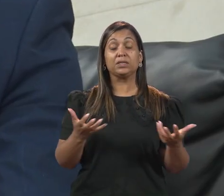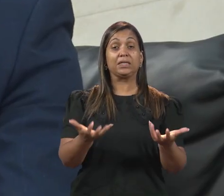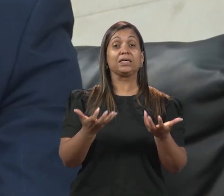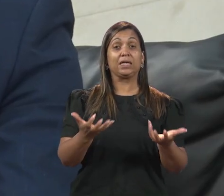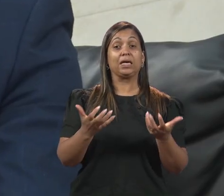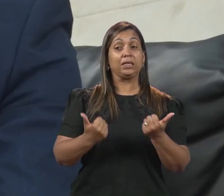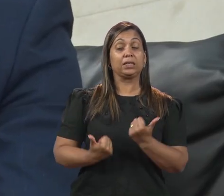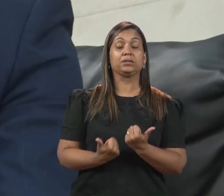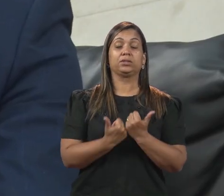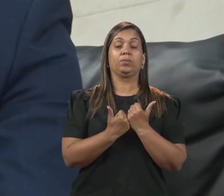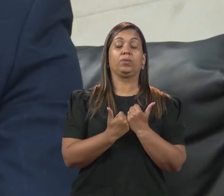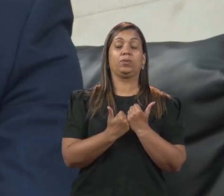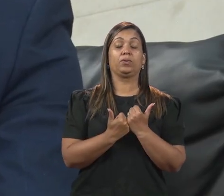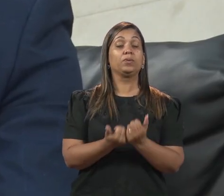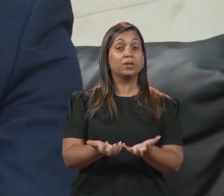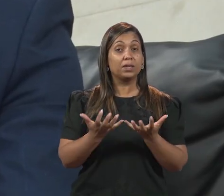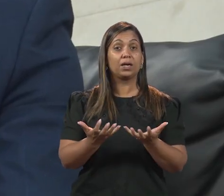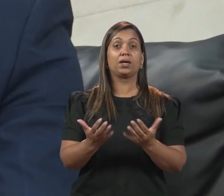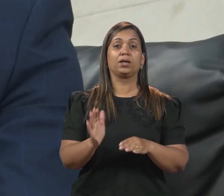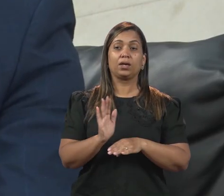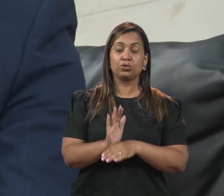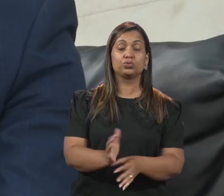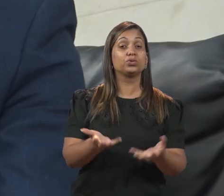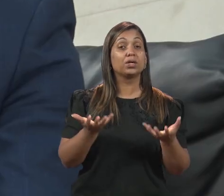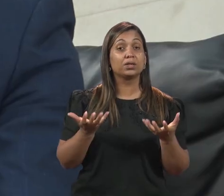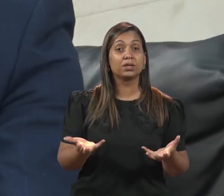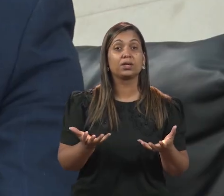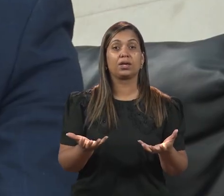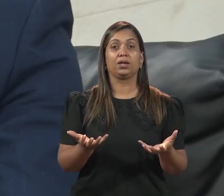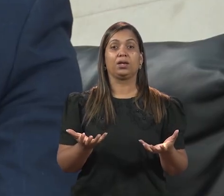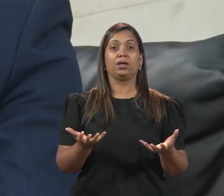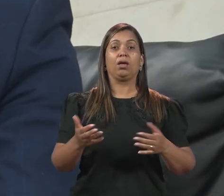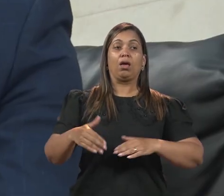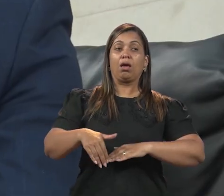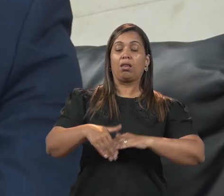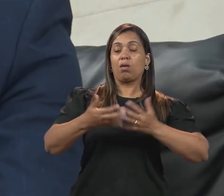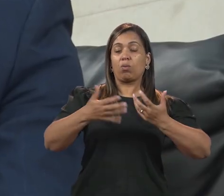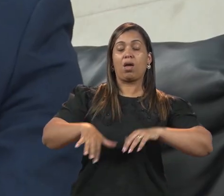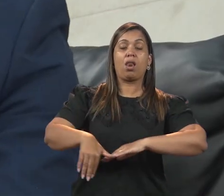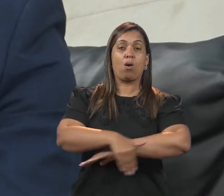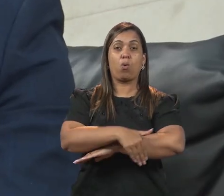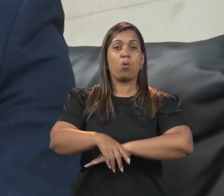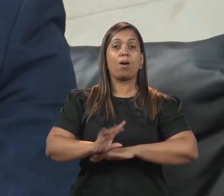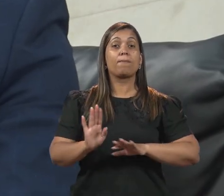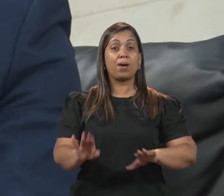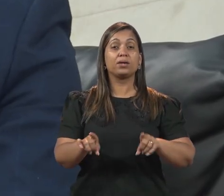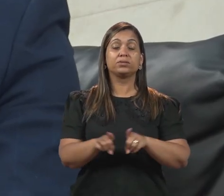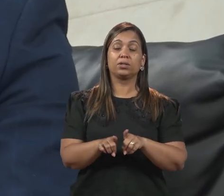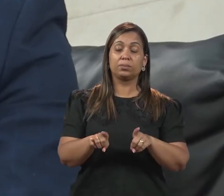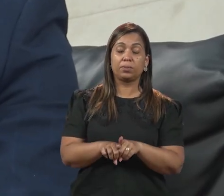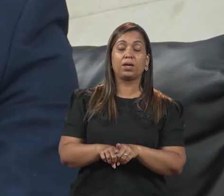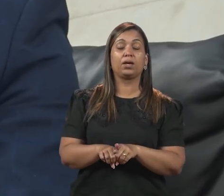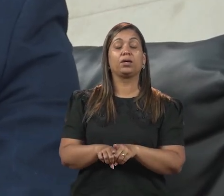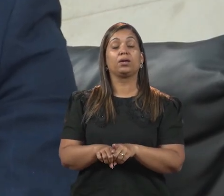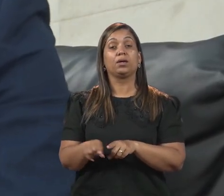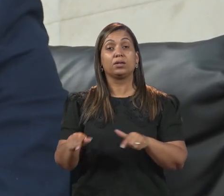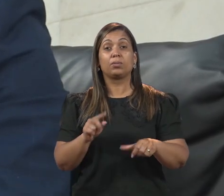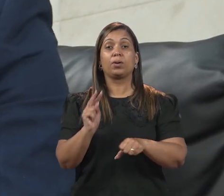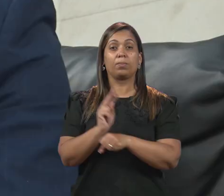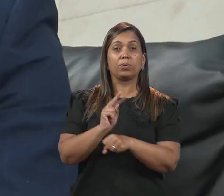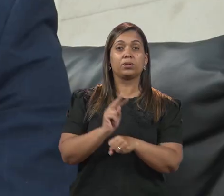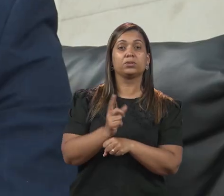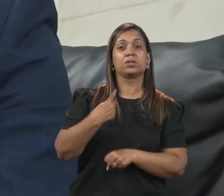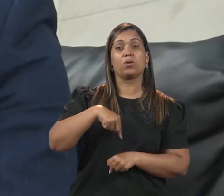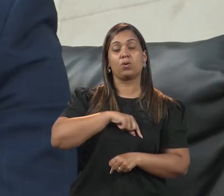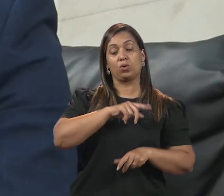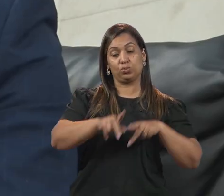querem esse apoio, querem ajuda, querem sair da condição de rua Mas também temos que trabalhar em proteção à